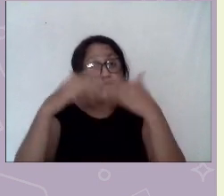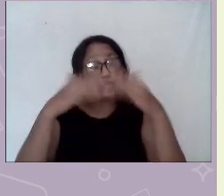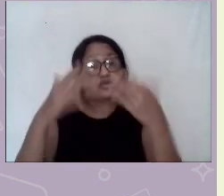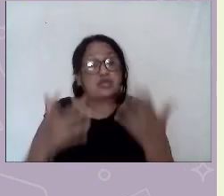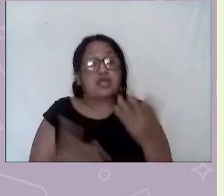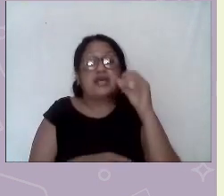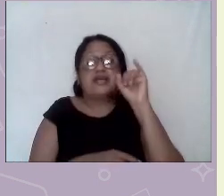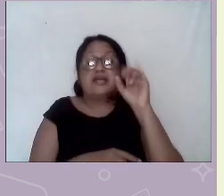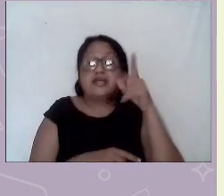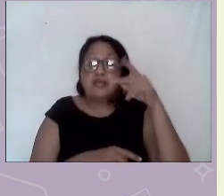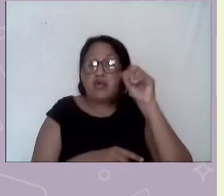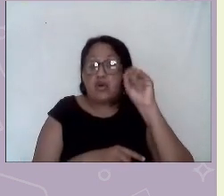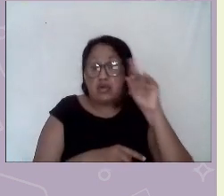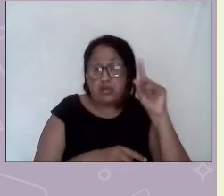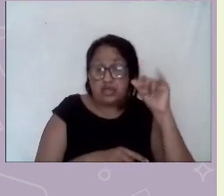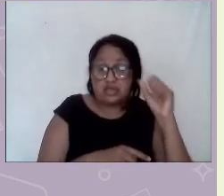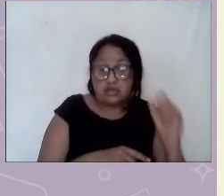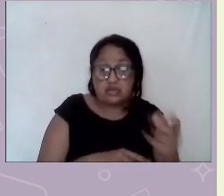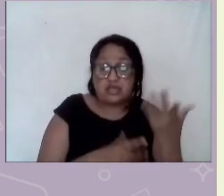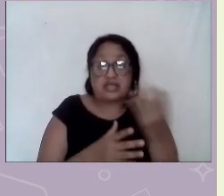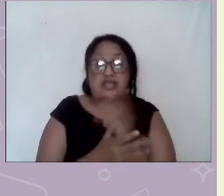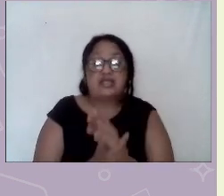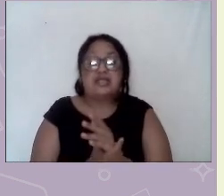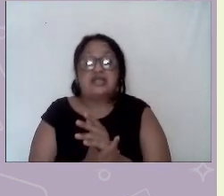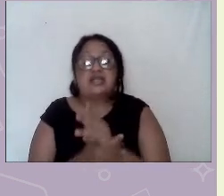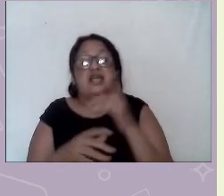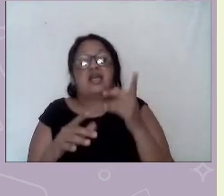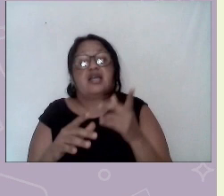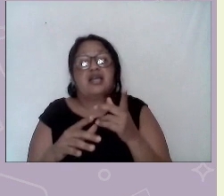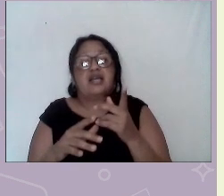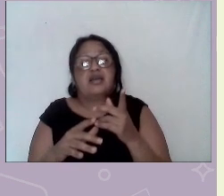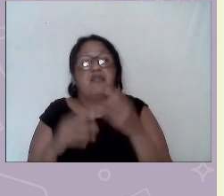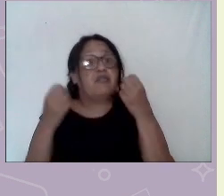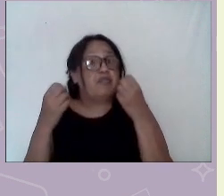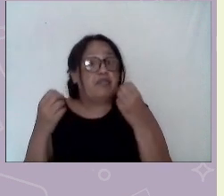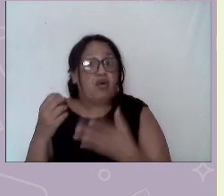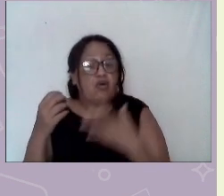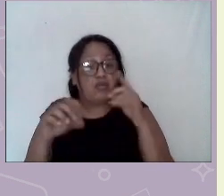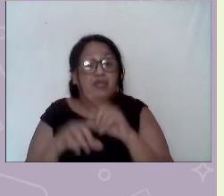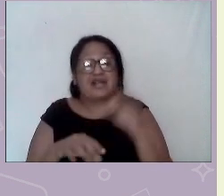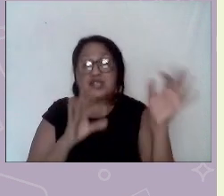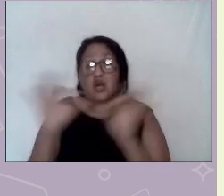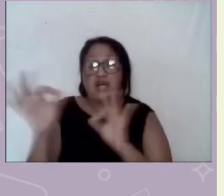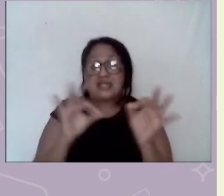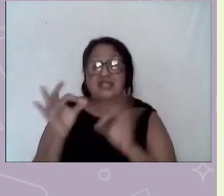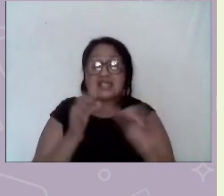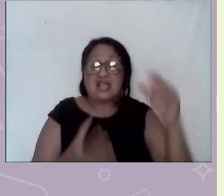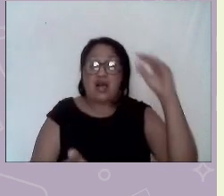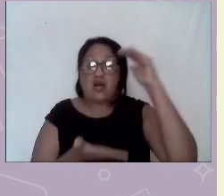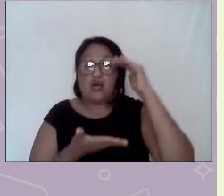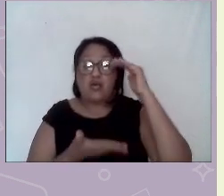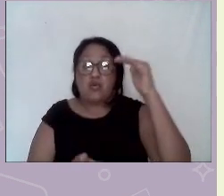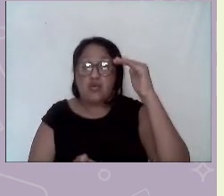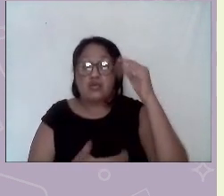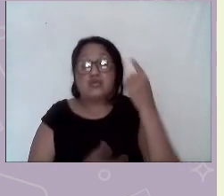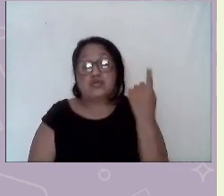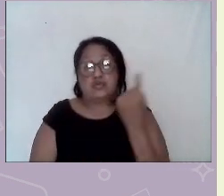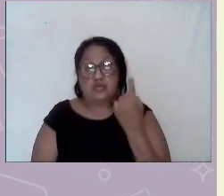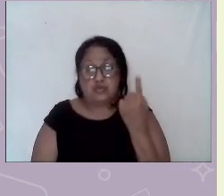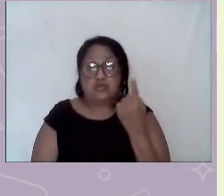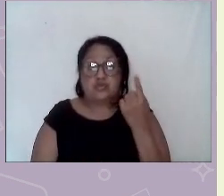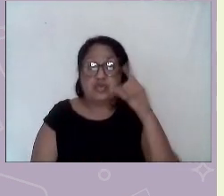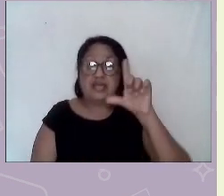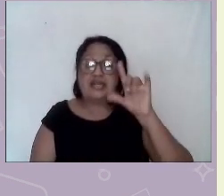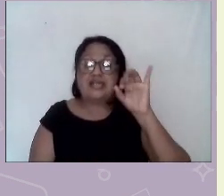sódio esse produto suficiente para se preparar um litro de uma solução 0,5